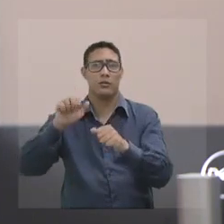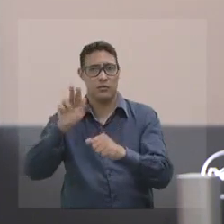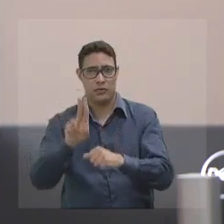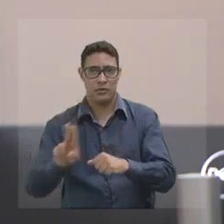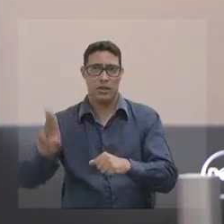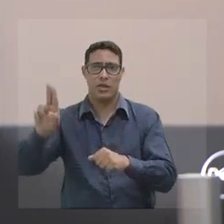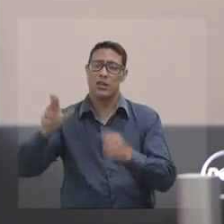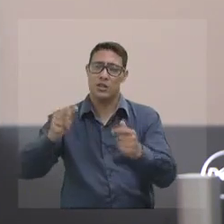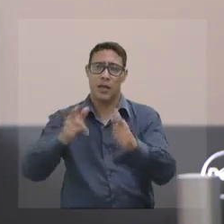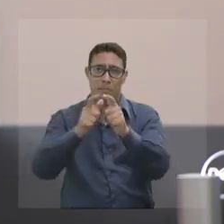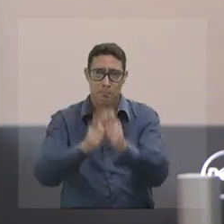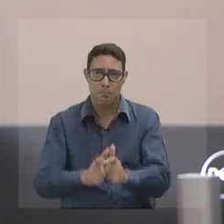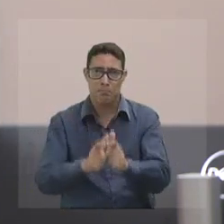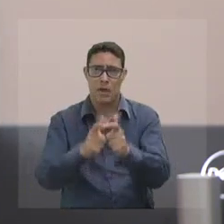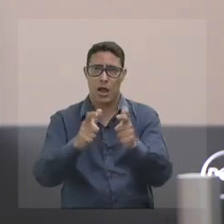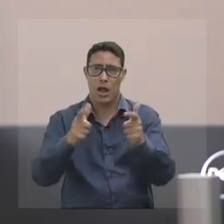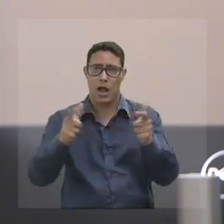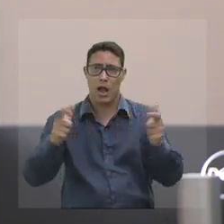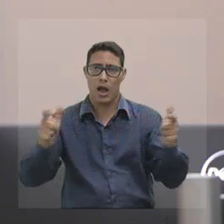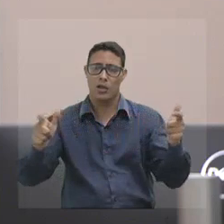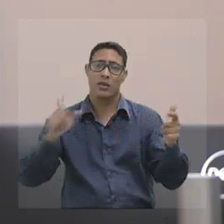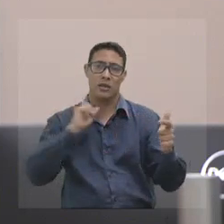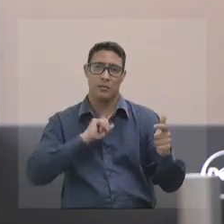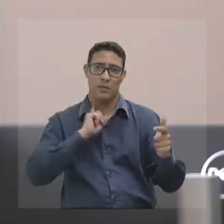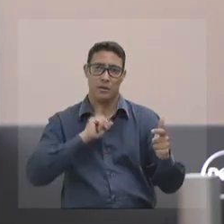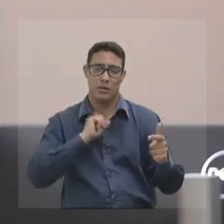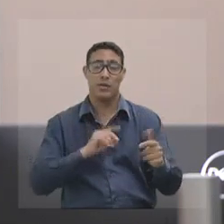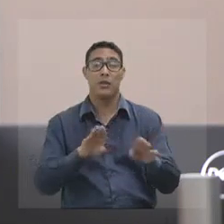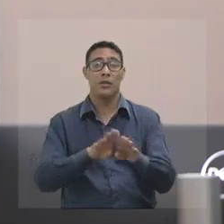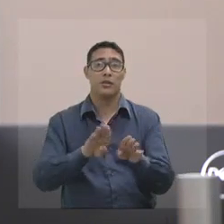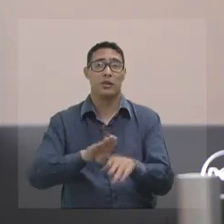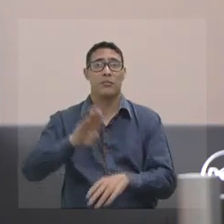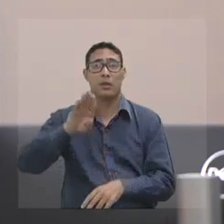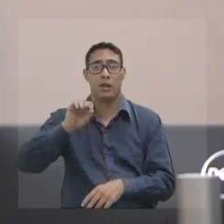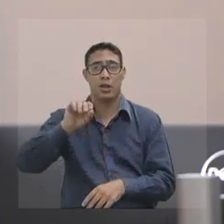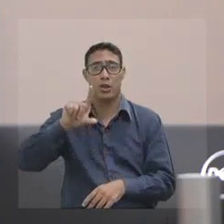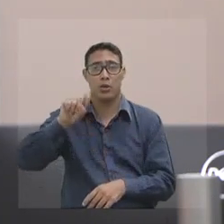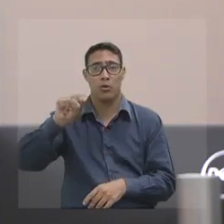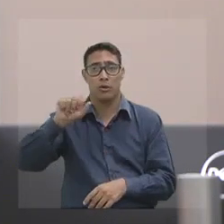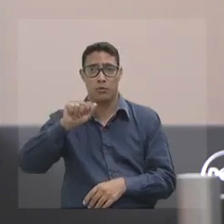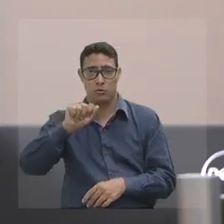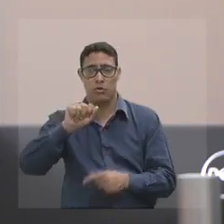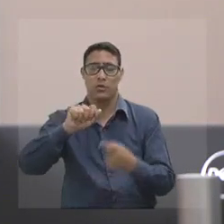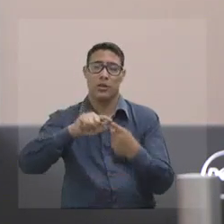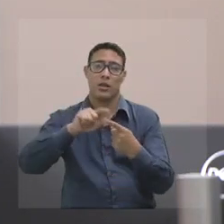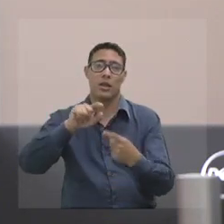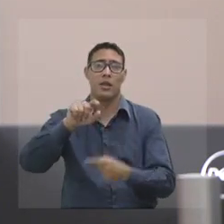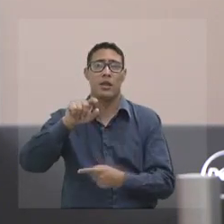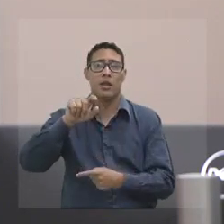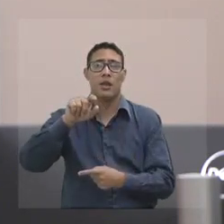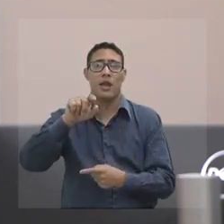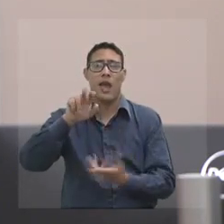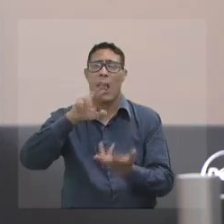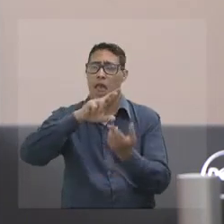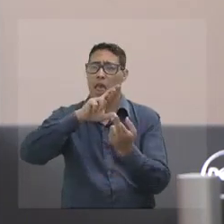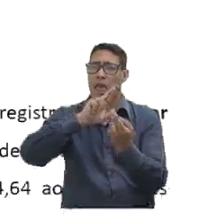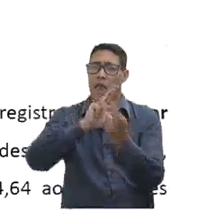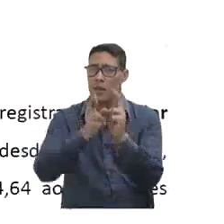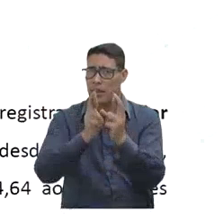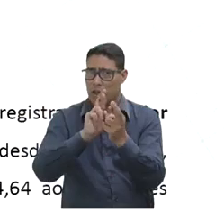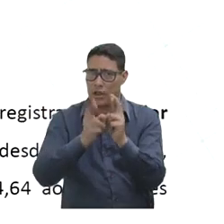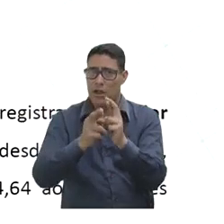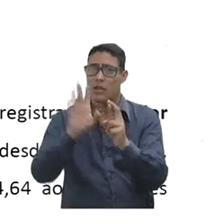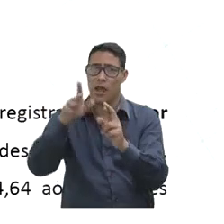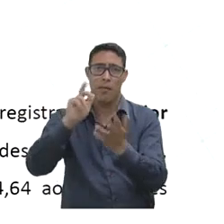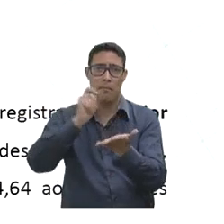Gerais o Bolsa reciclagem também ainda dentro da área de saneamento é um pagamento por serviço ambiental